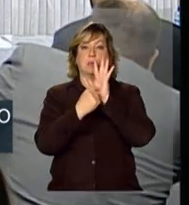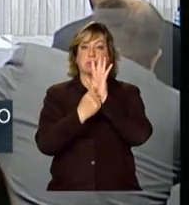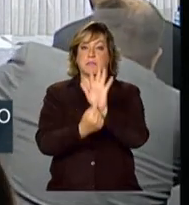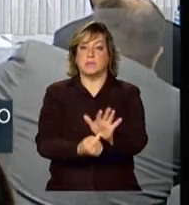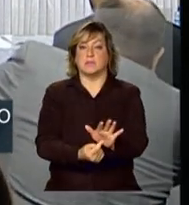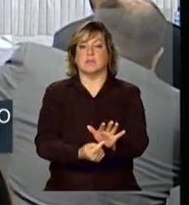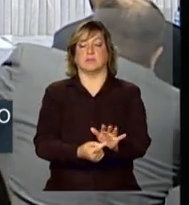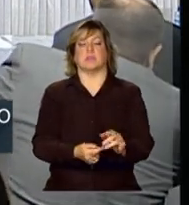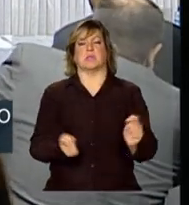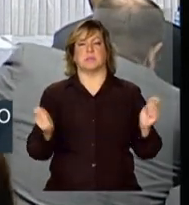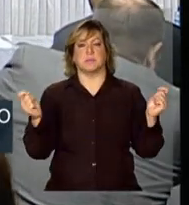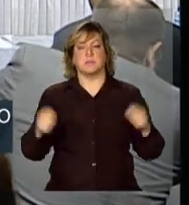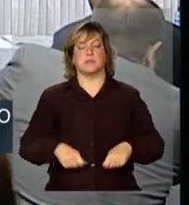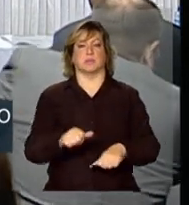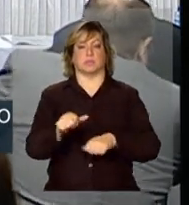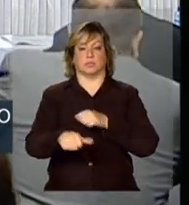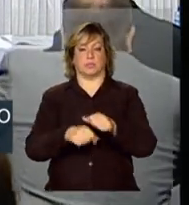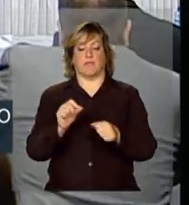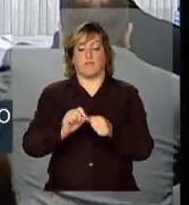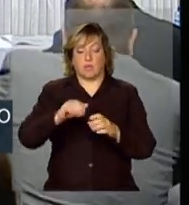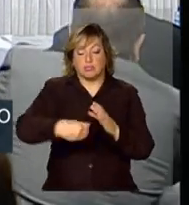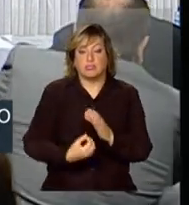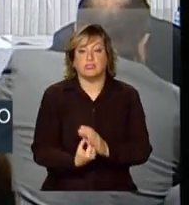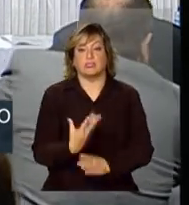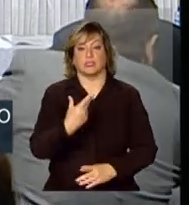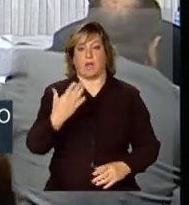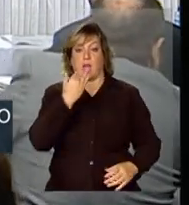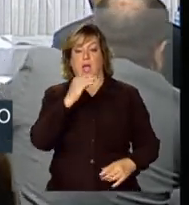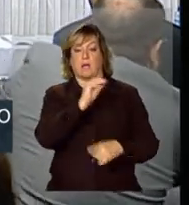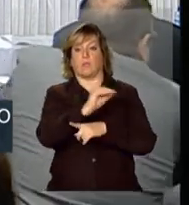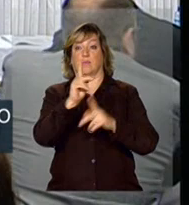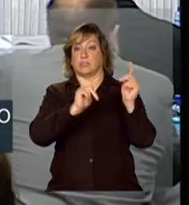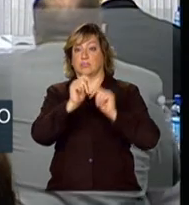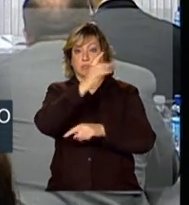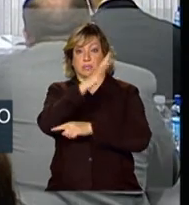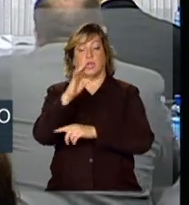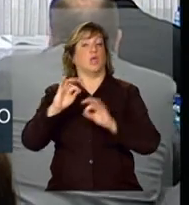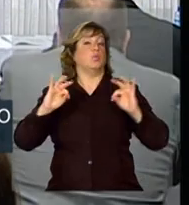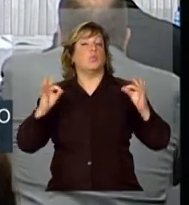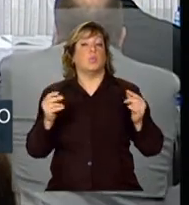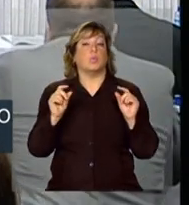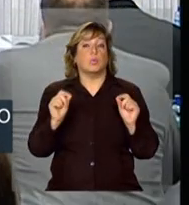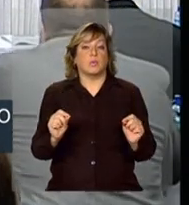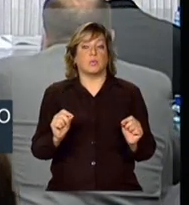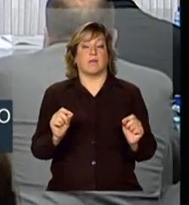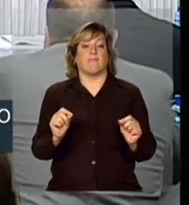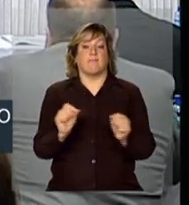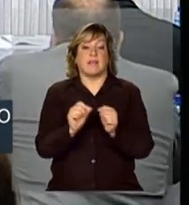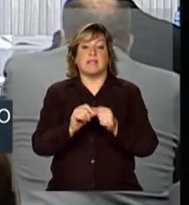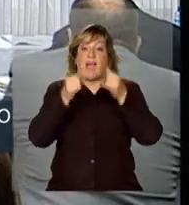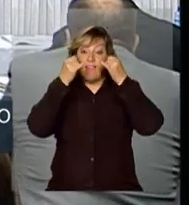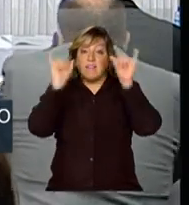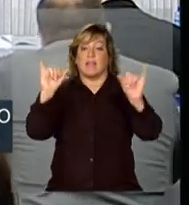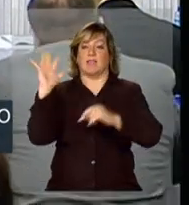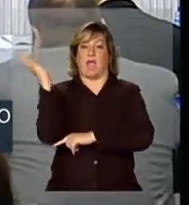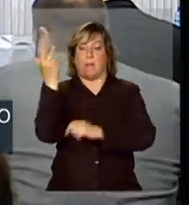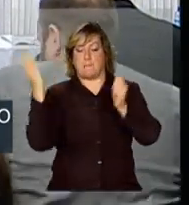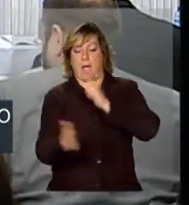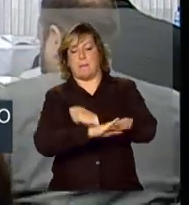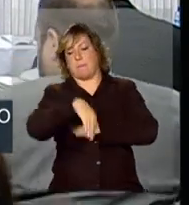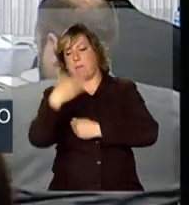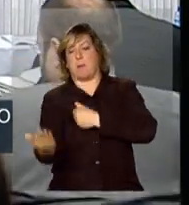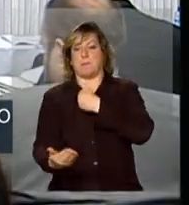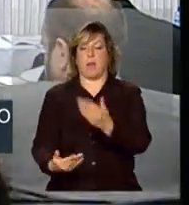mostrando que é possível produzir alimentos com sustentabilidade e proteger a floresta, tudo o que levar ao não desmatamento da floresta amazônica e do